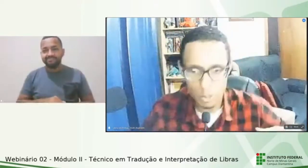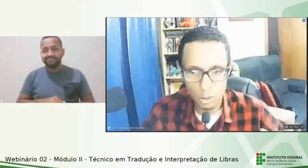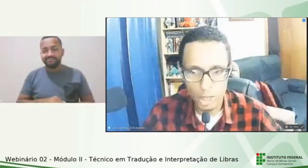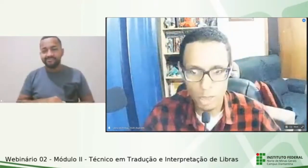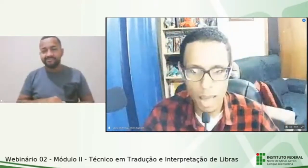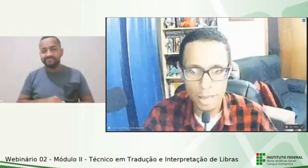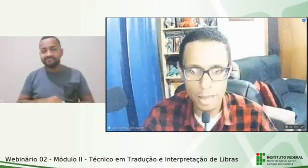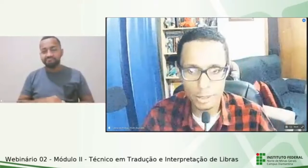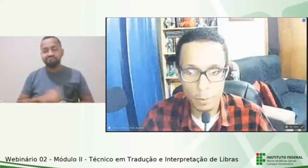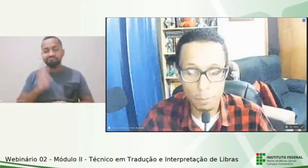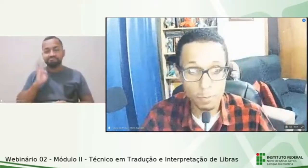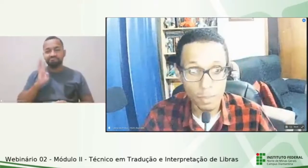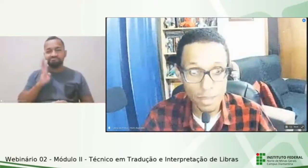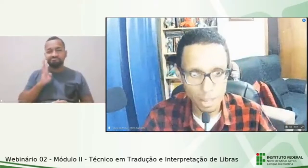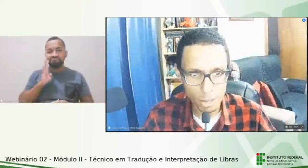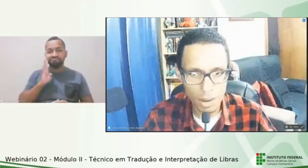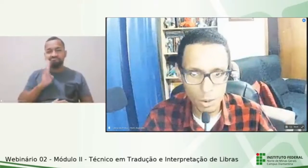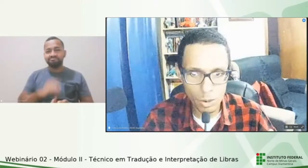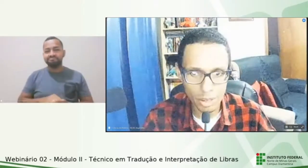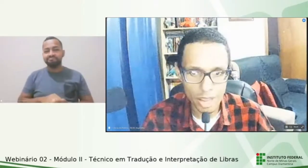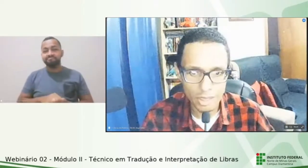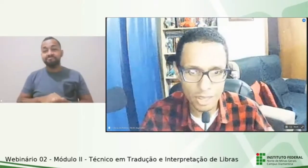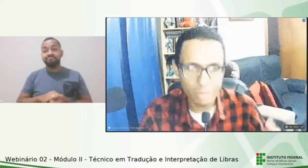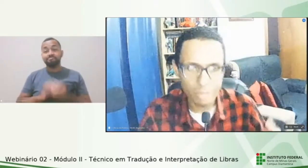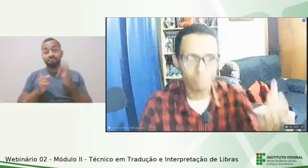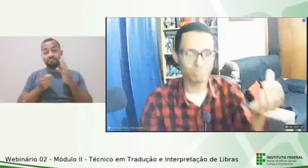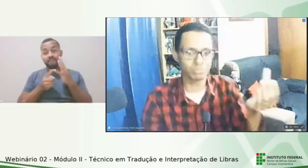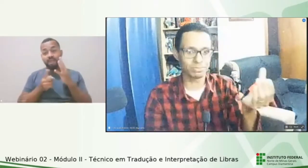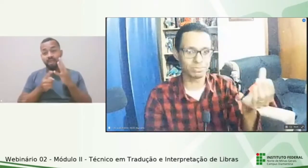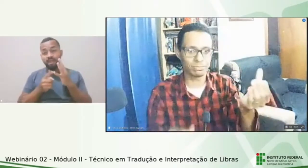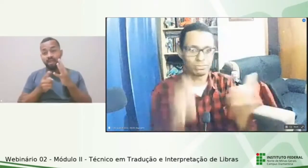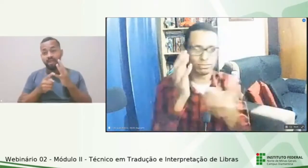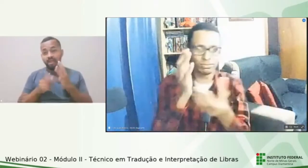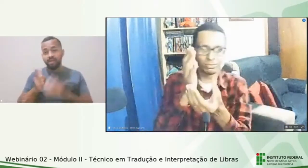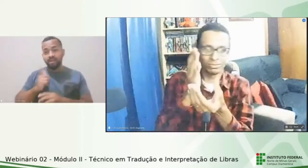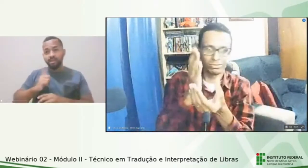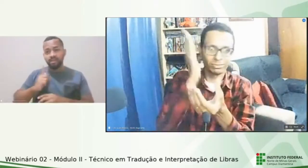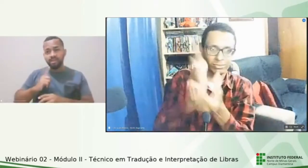Você puxando a raiz. E tem uma outra que é assim.